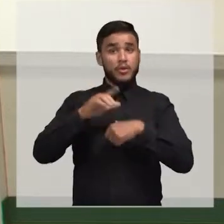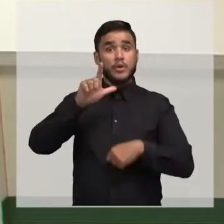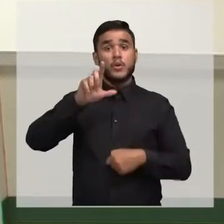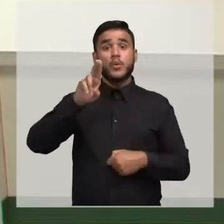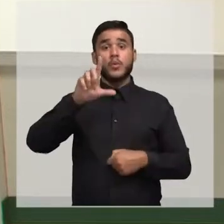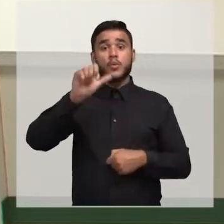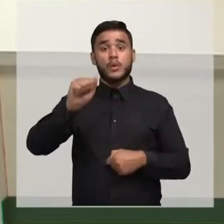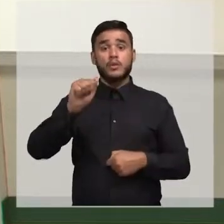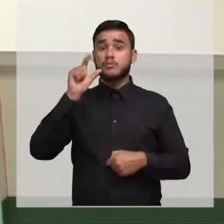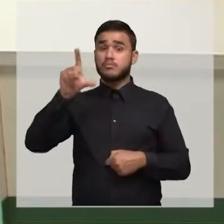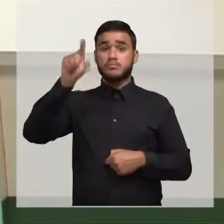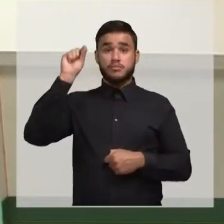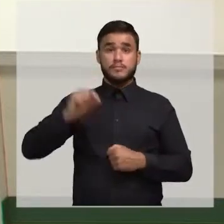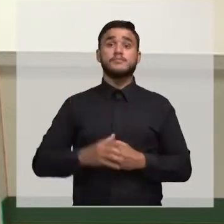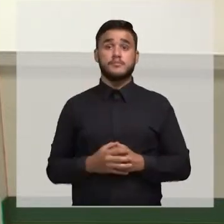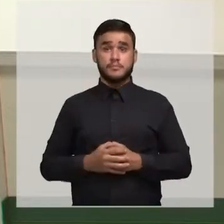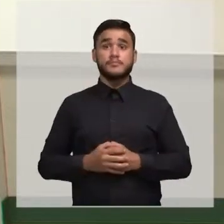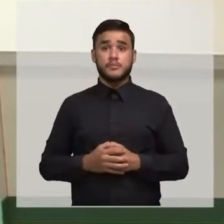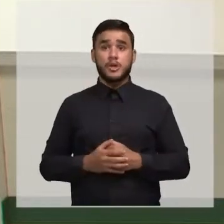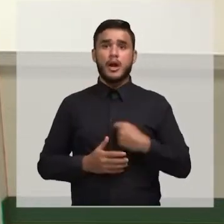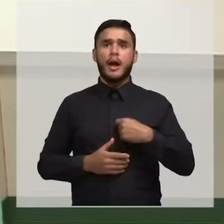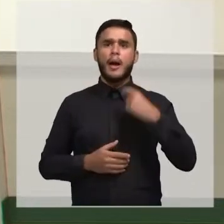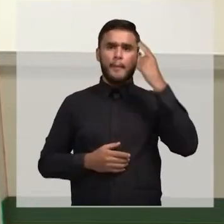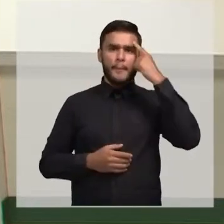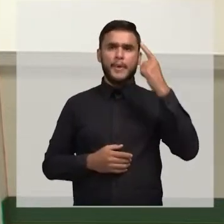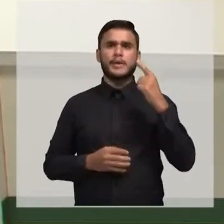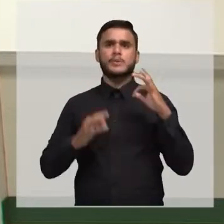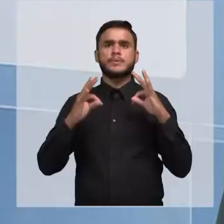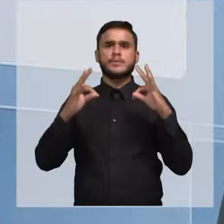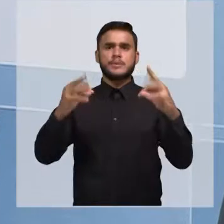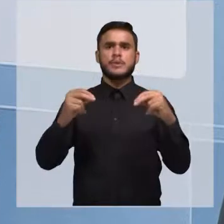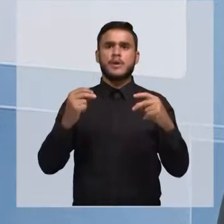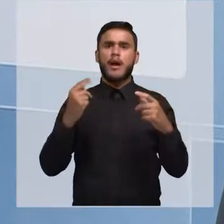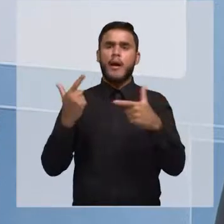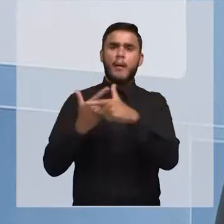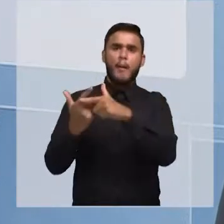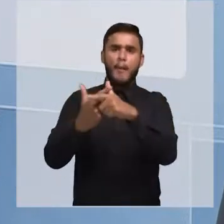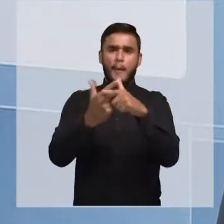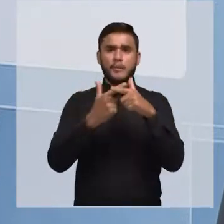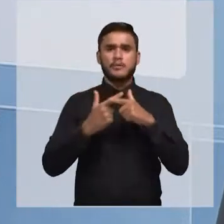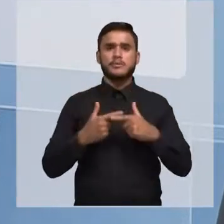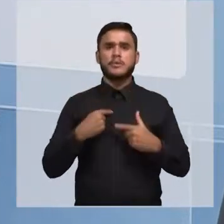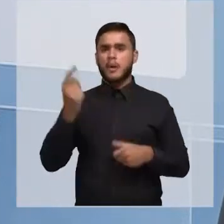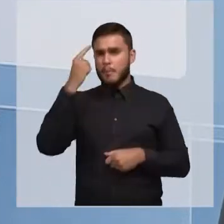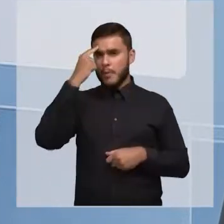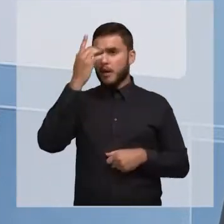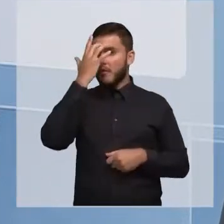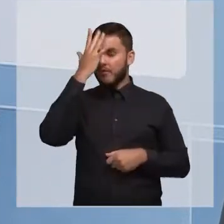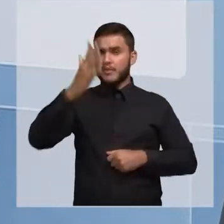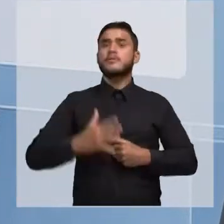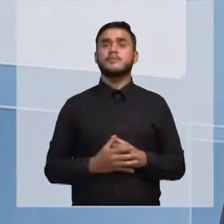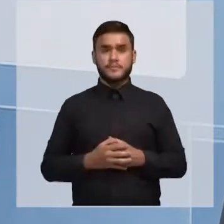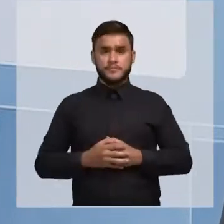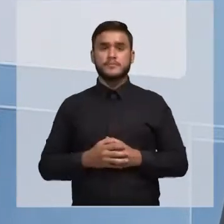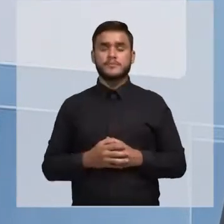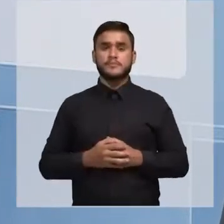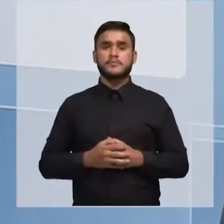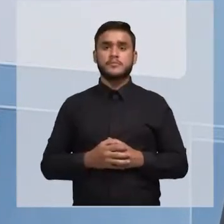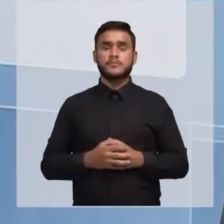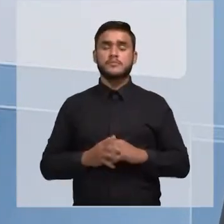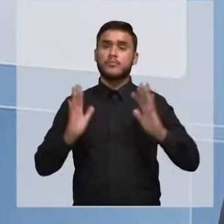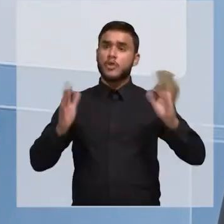pingos nos is para as pessoas não estarem levando esse país à bancarrota e depois que